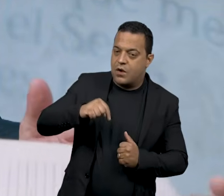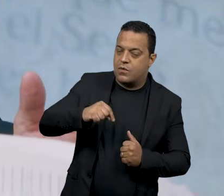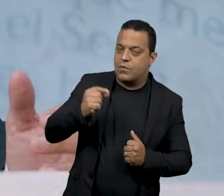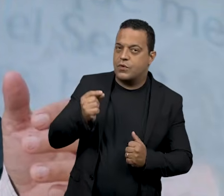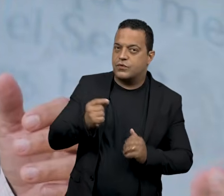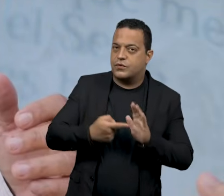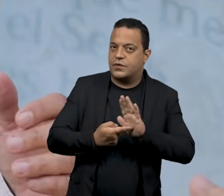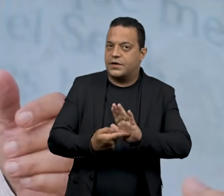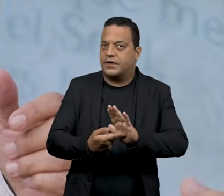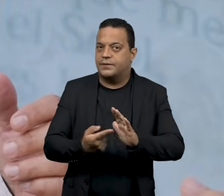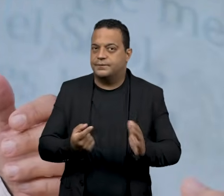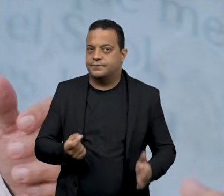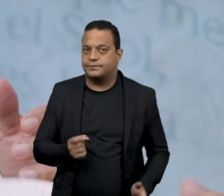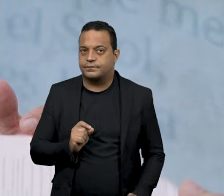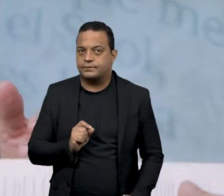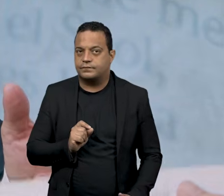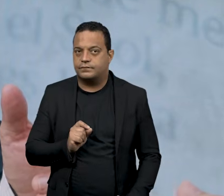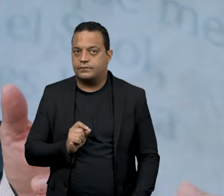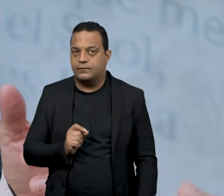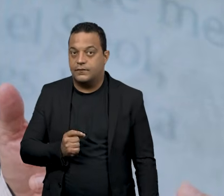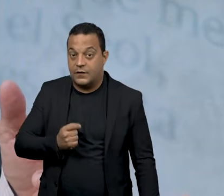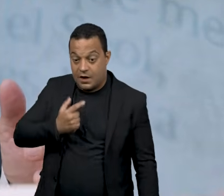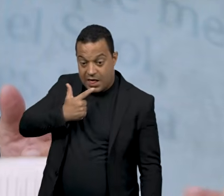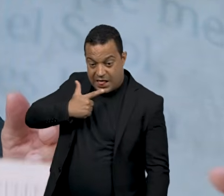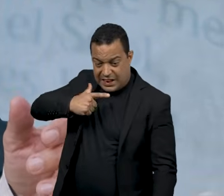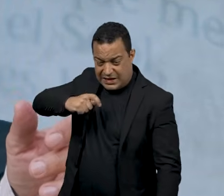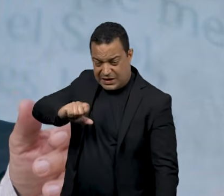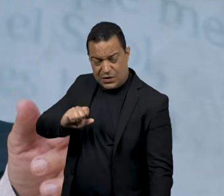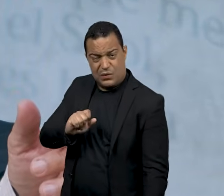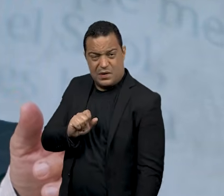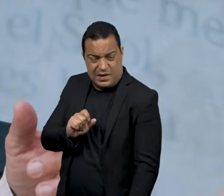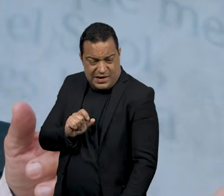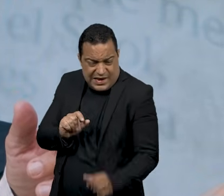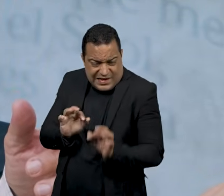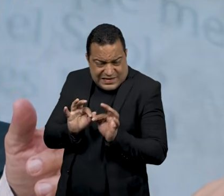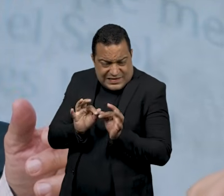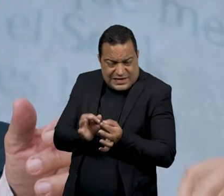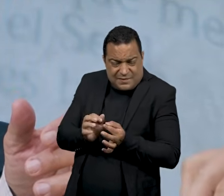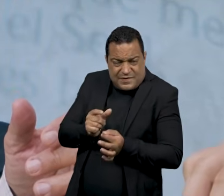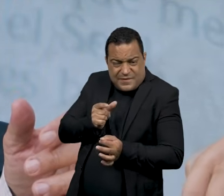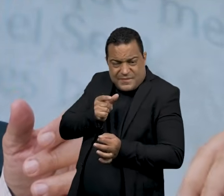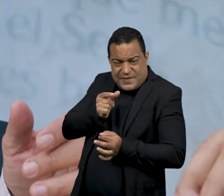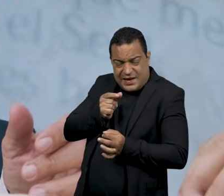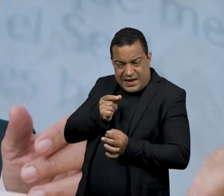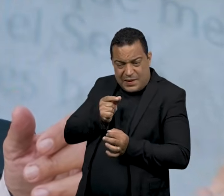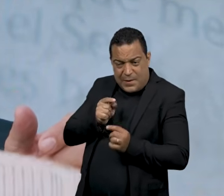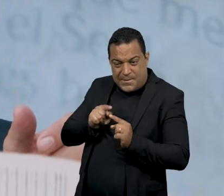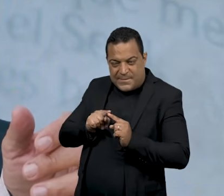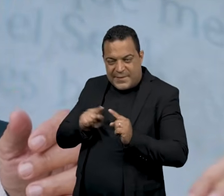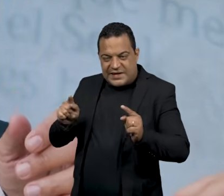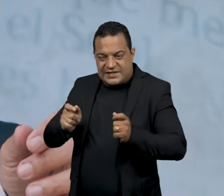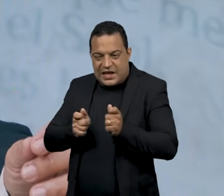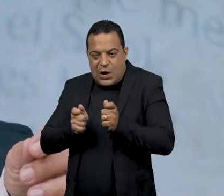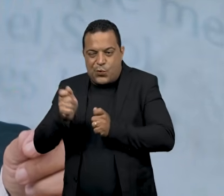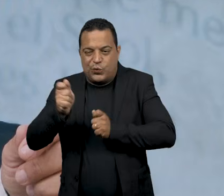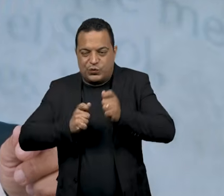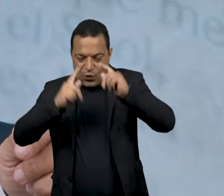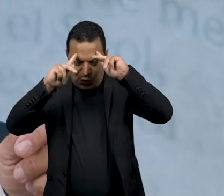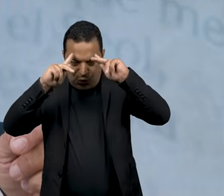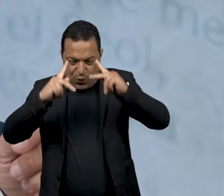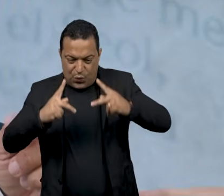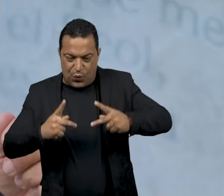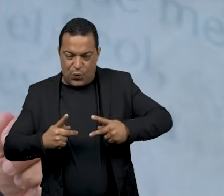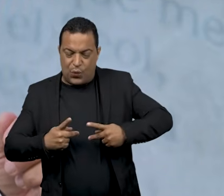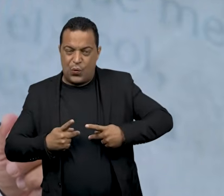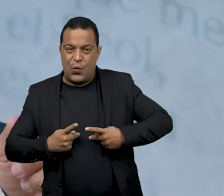e Tiago fala assim, olha, a língua é um órgão tão pequeno do corpo, mas ela controla o corpo todo,